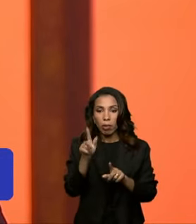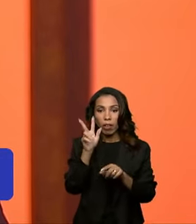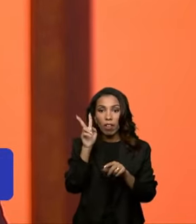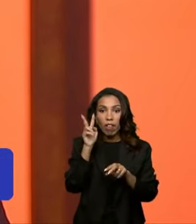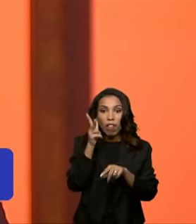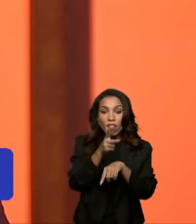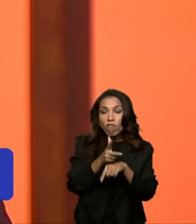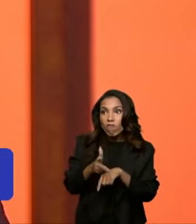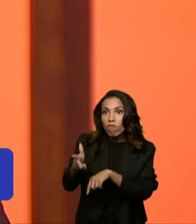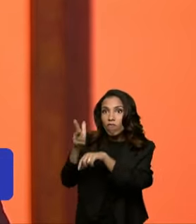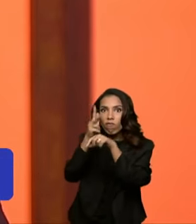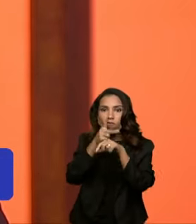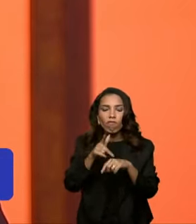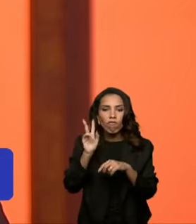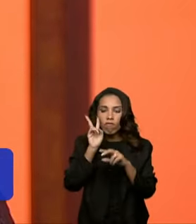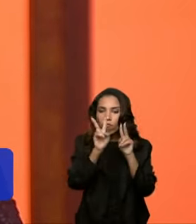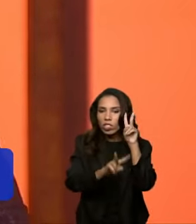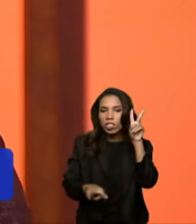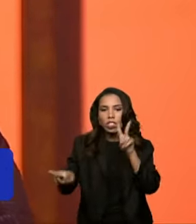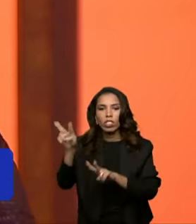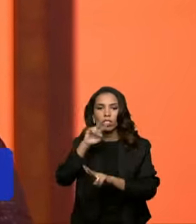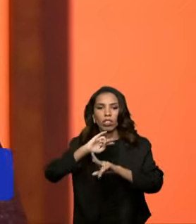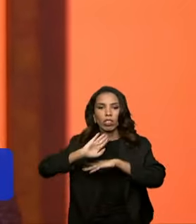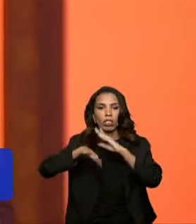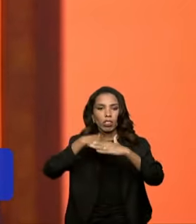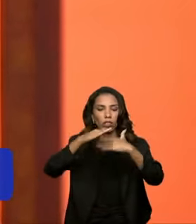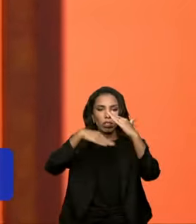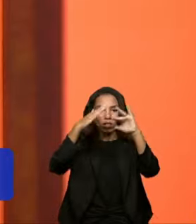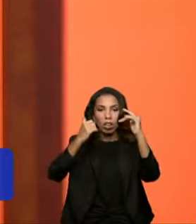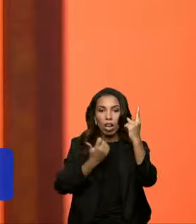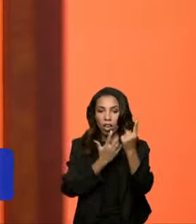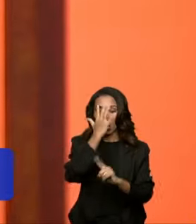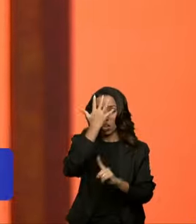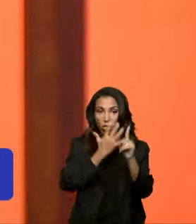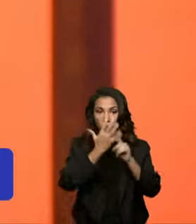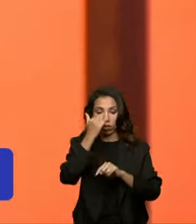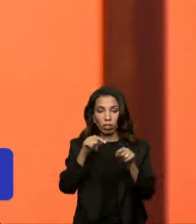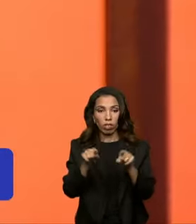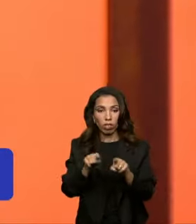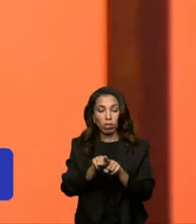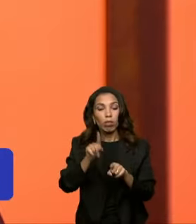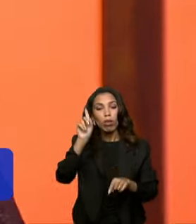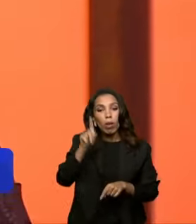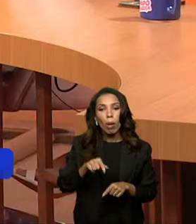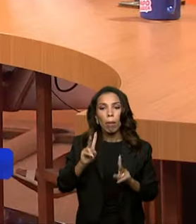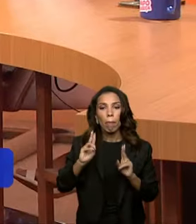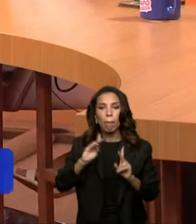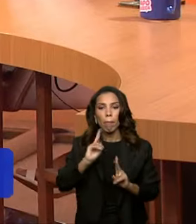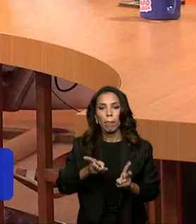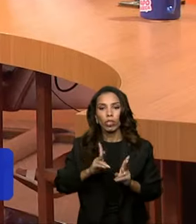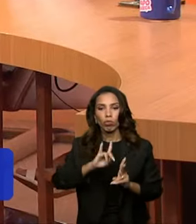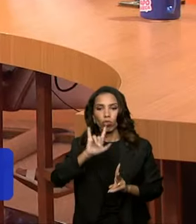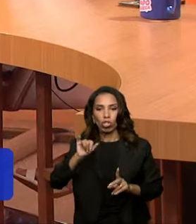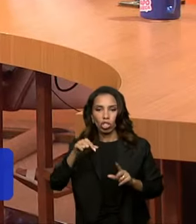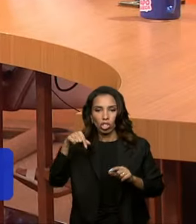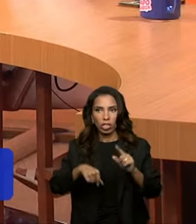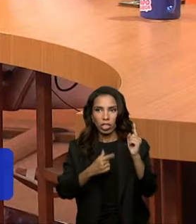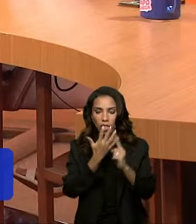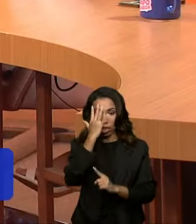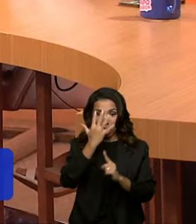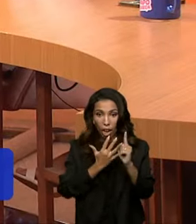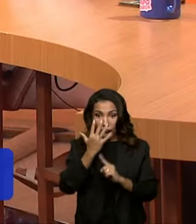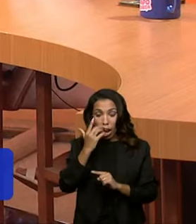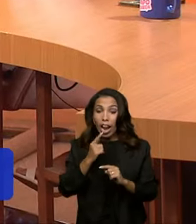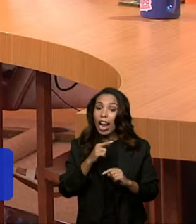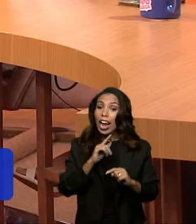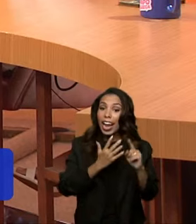toda. E isso trouxe uma modernização para o carnaval de lá, que é também da mesma data do carnaval daqui, né? E aí hoje o carnaval